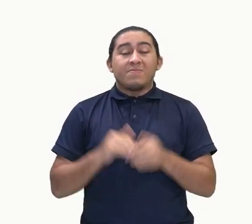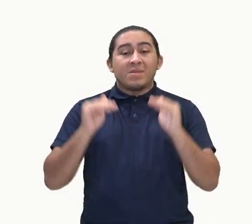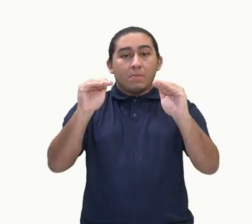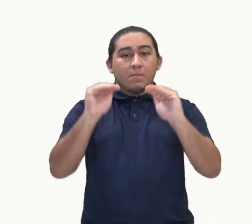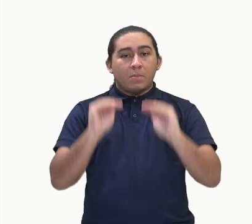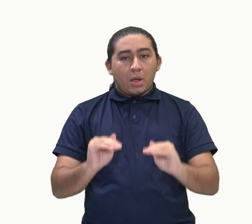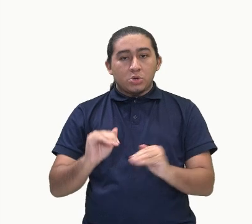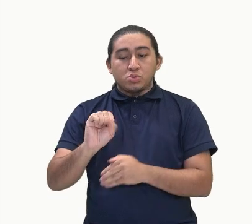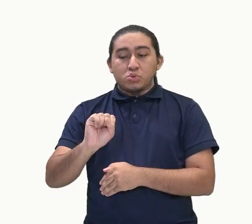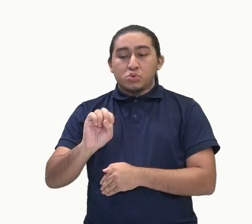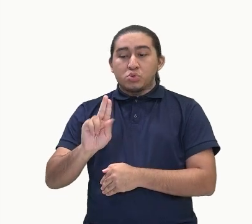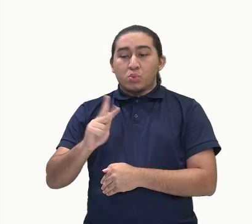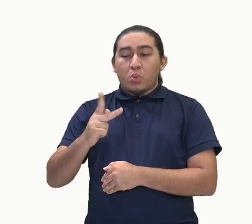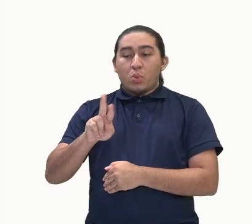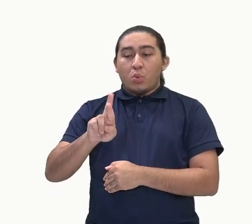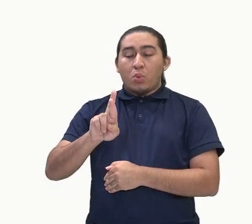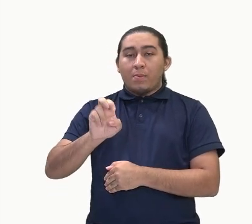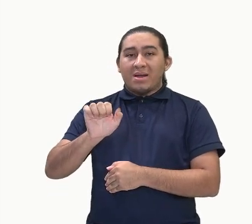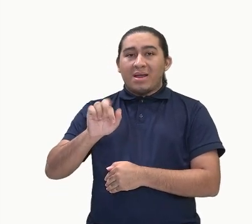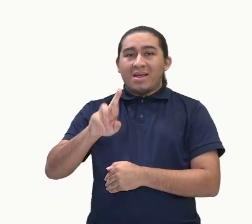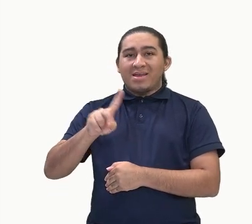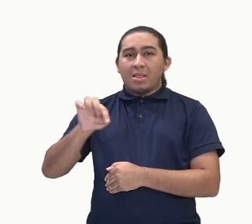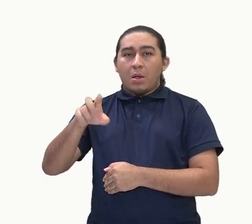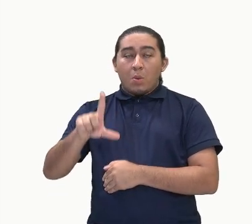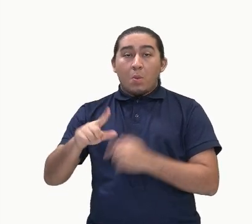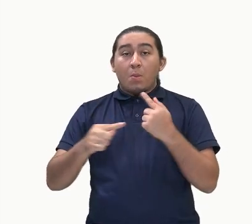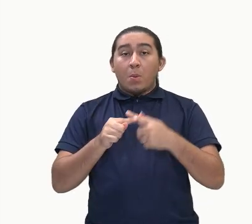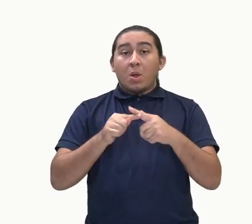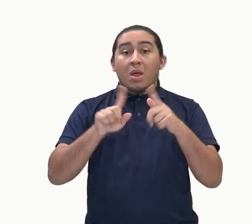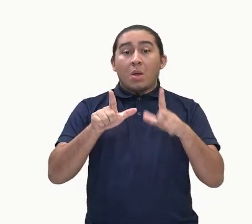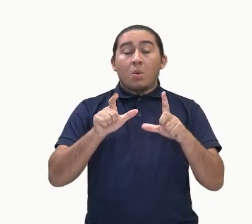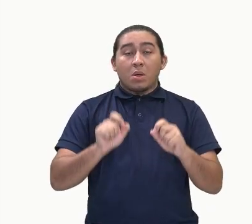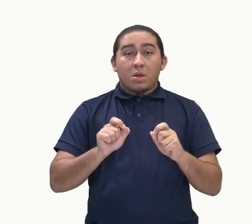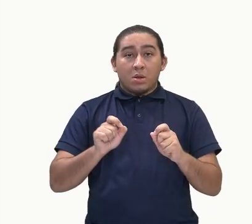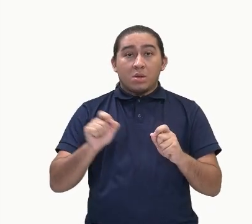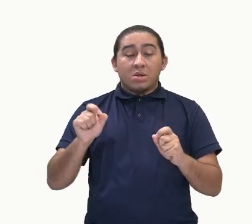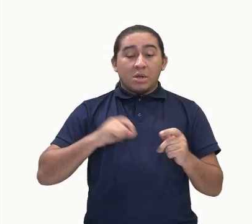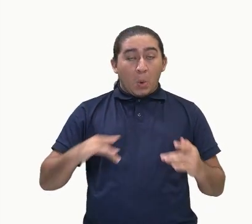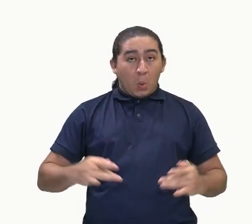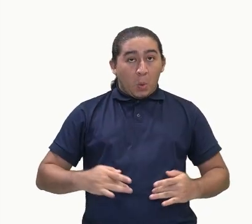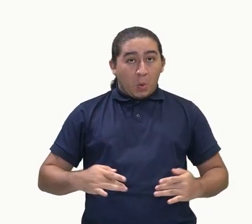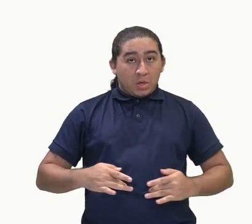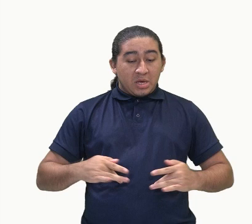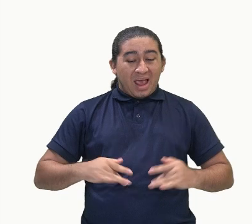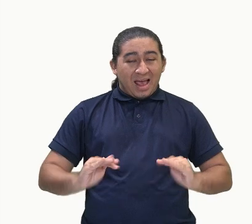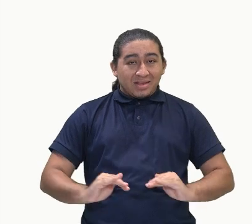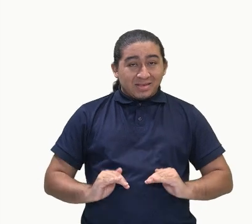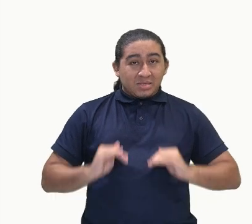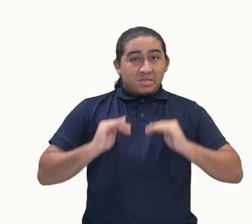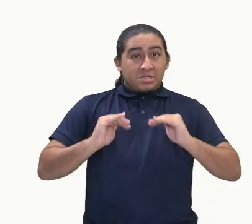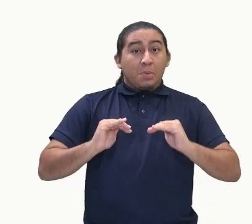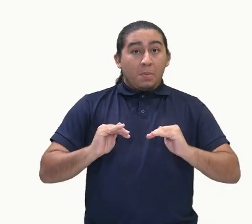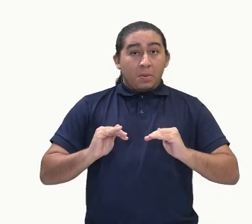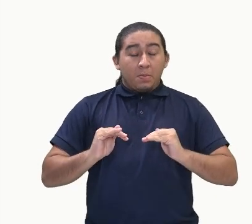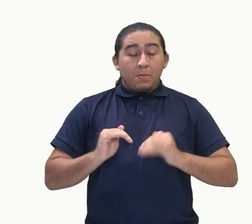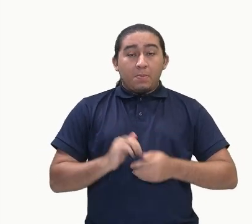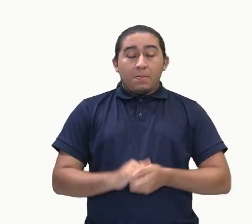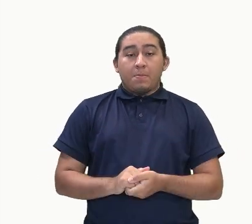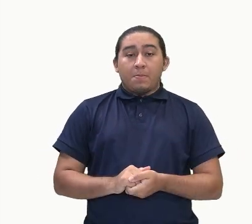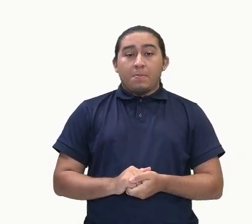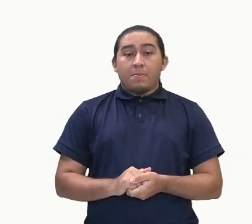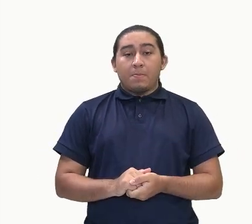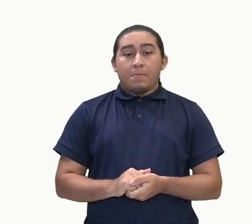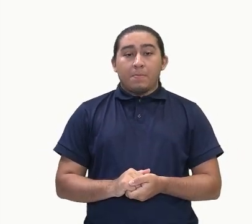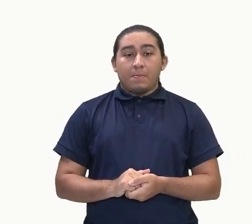suprarrenais, suprarrenal porque elas estão localizadas acima do rim, dos rins no caso, né? Então, ó,